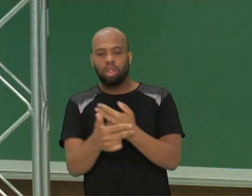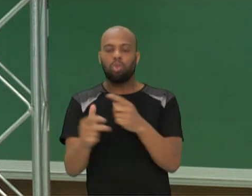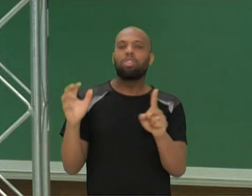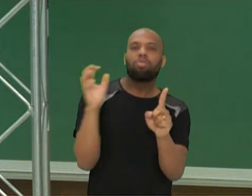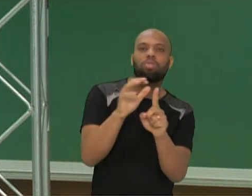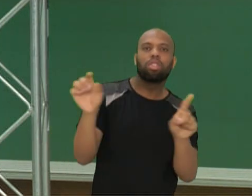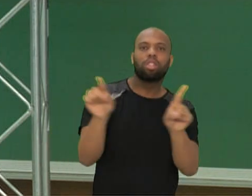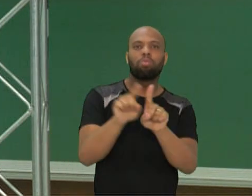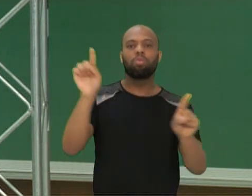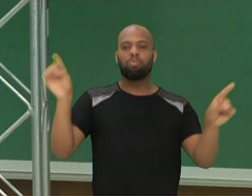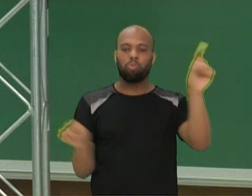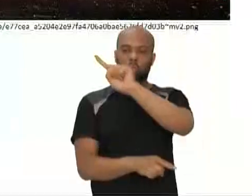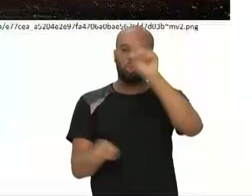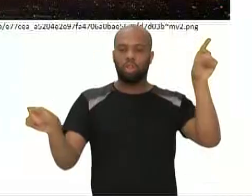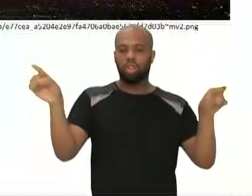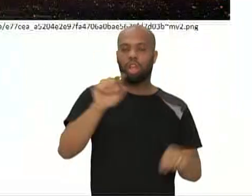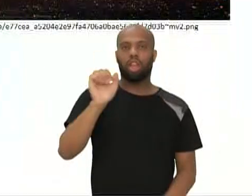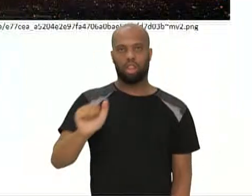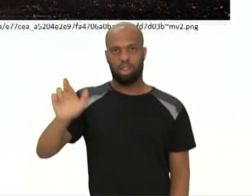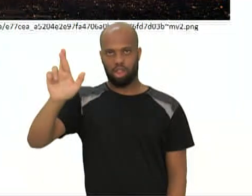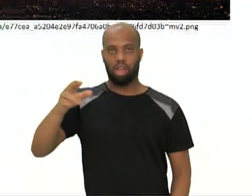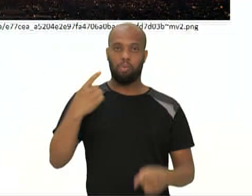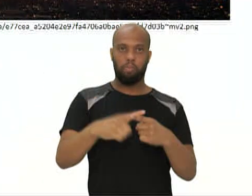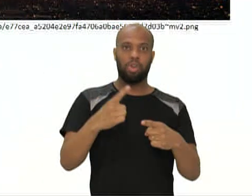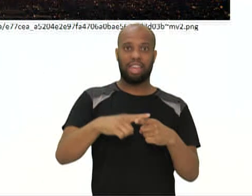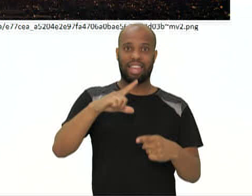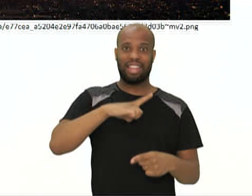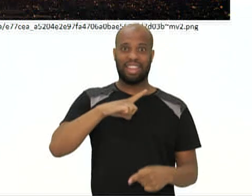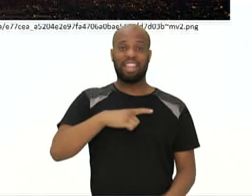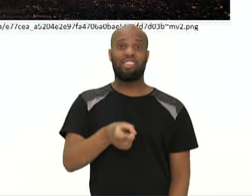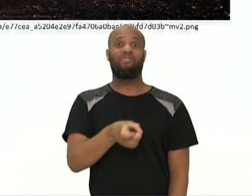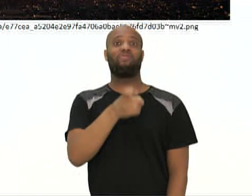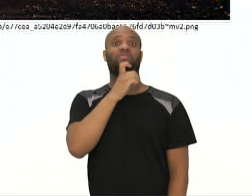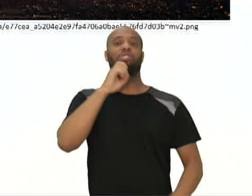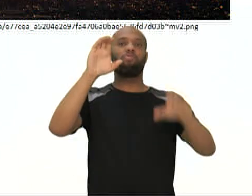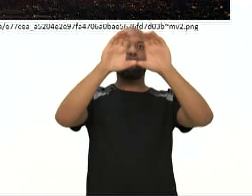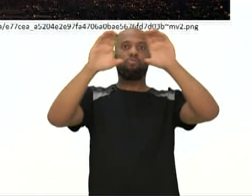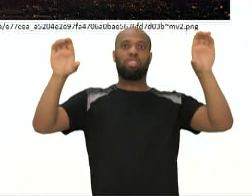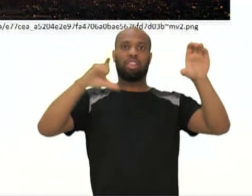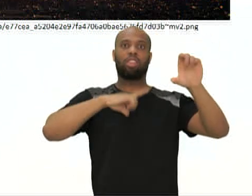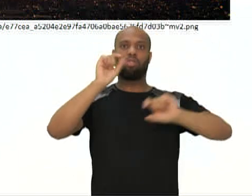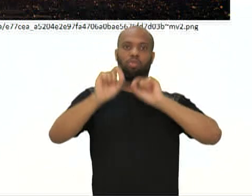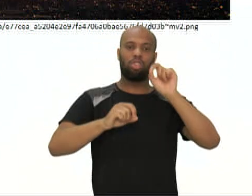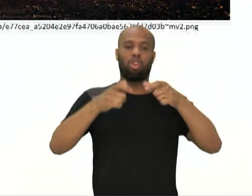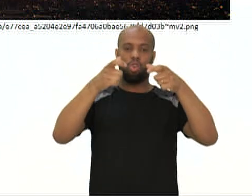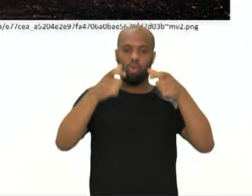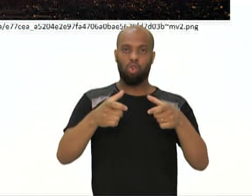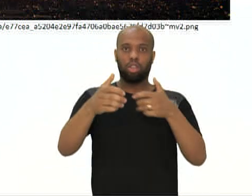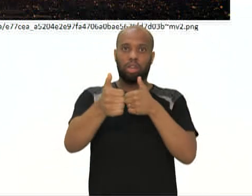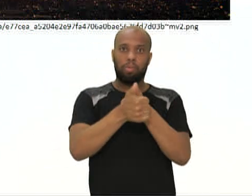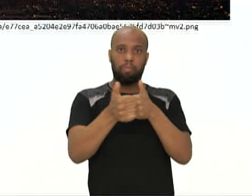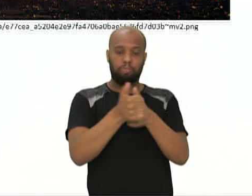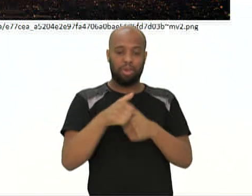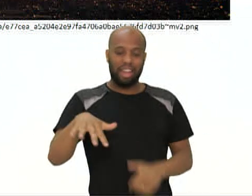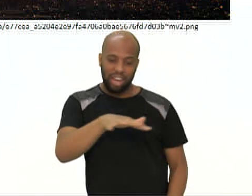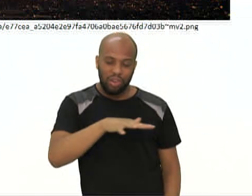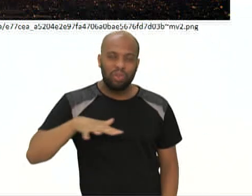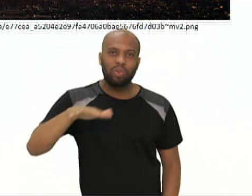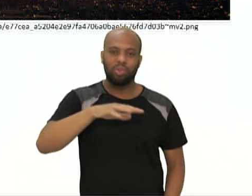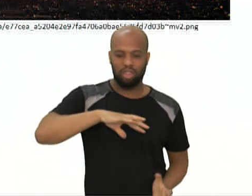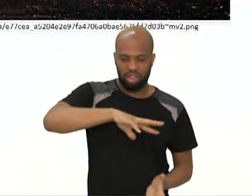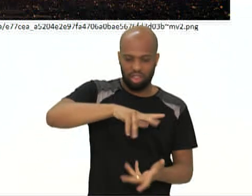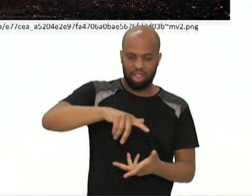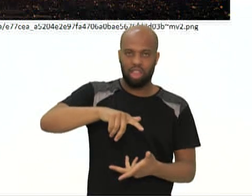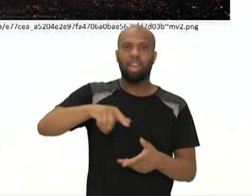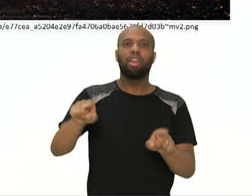inversão térmica é que a camada de ar fria fica retida nas regiões próximas à superfície terrestre, com